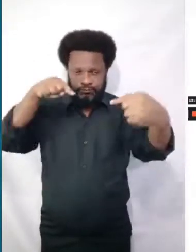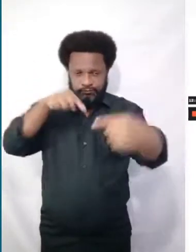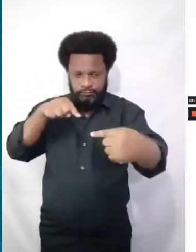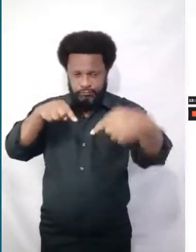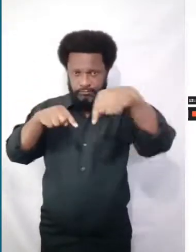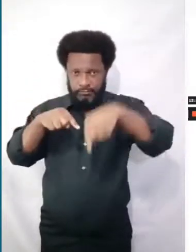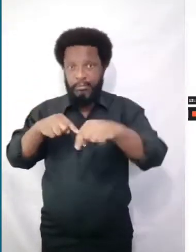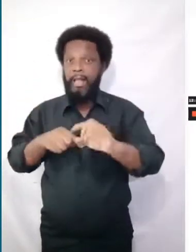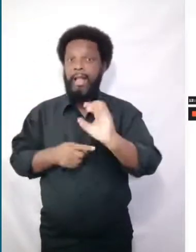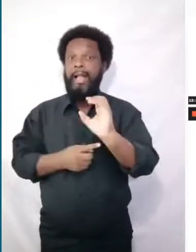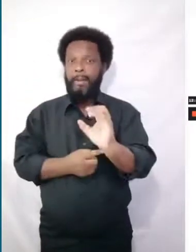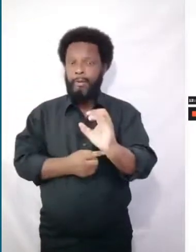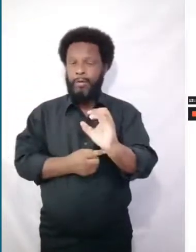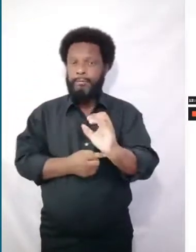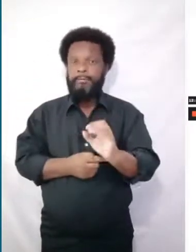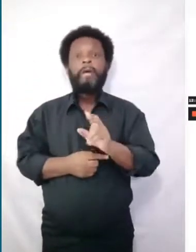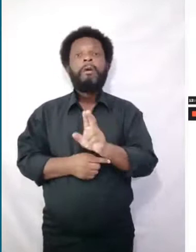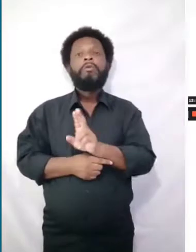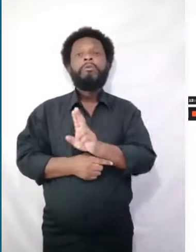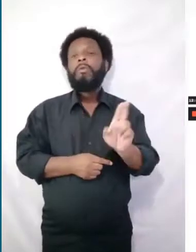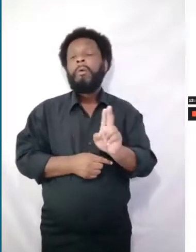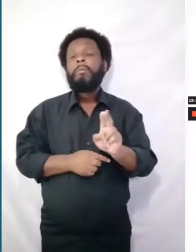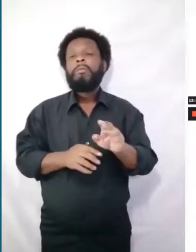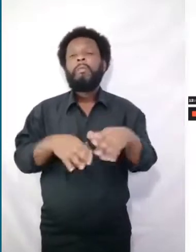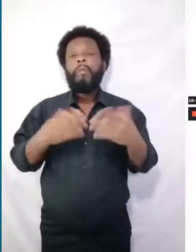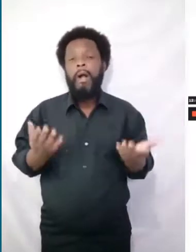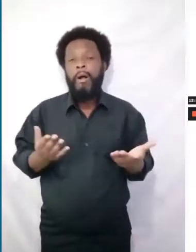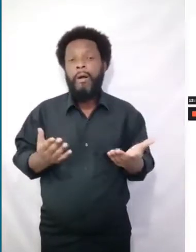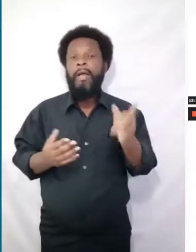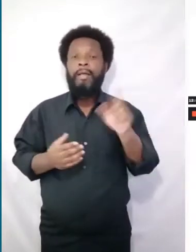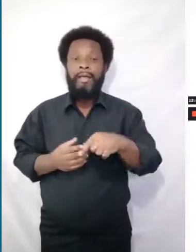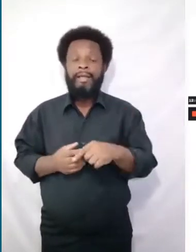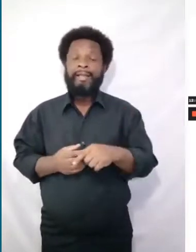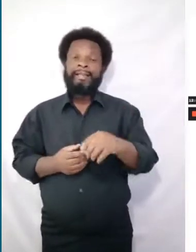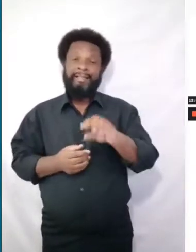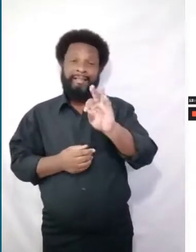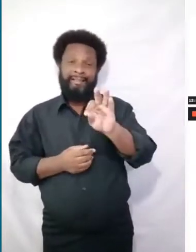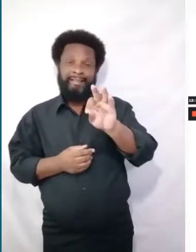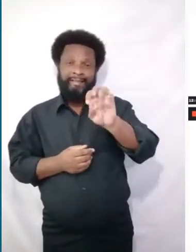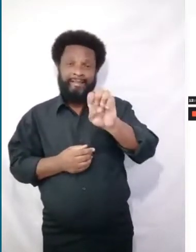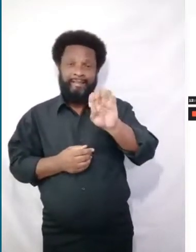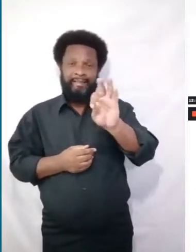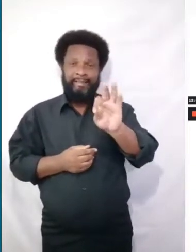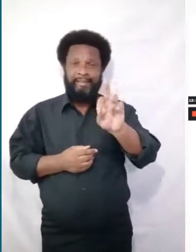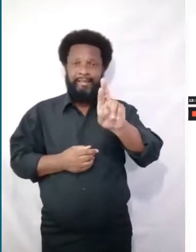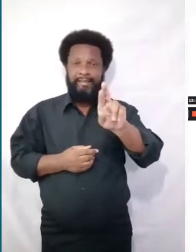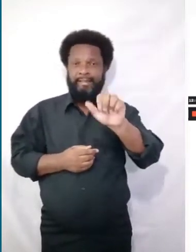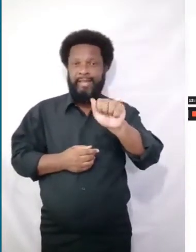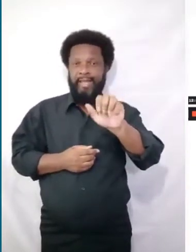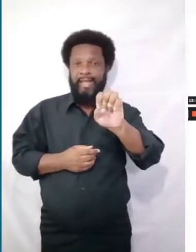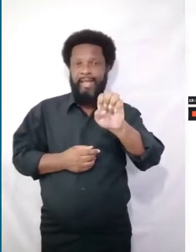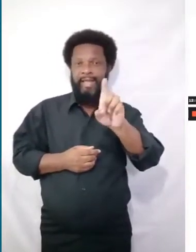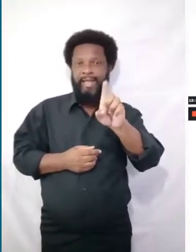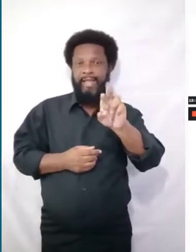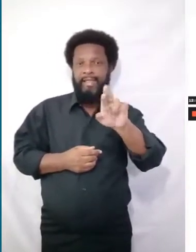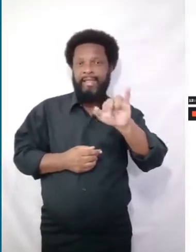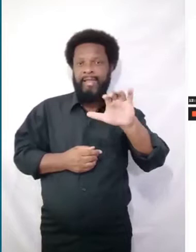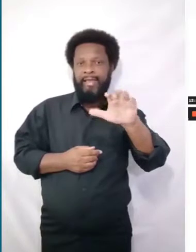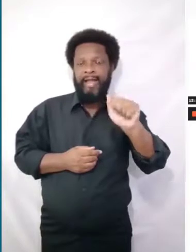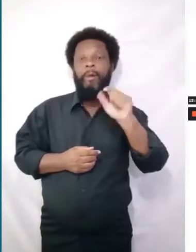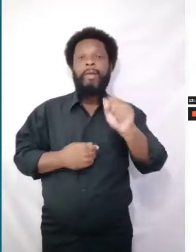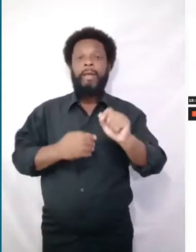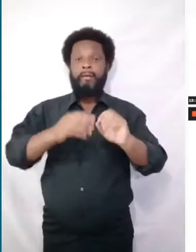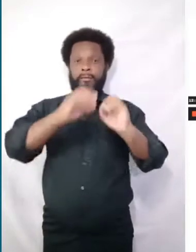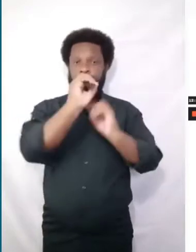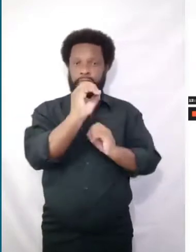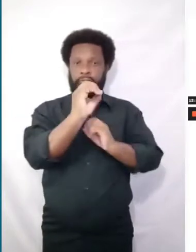Mas o carbono ele está aqui no meio, tá bom, gente? Bem, o nome dessa geometria é tetraédrica.